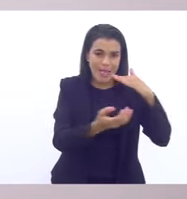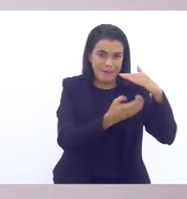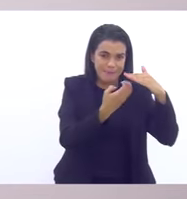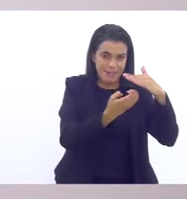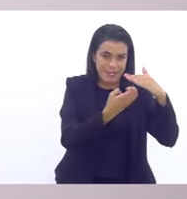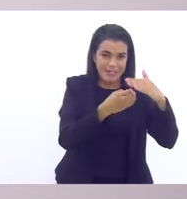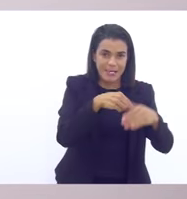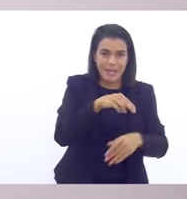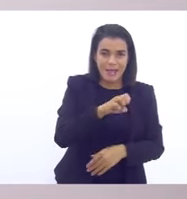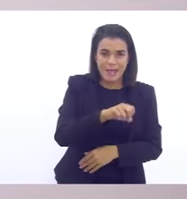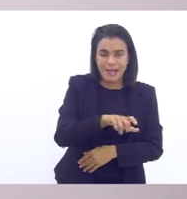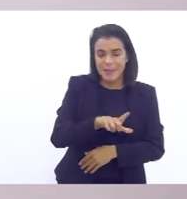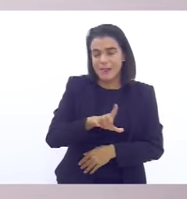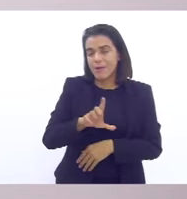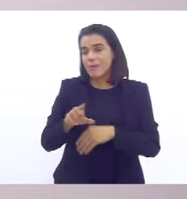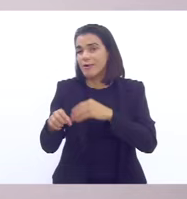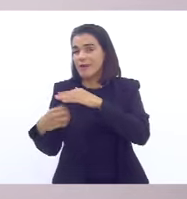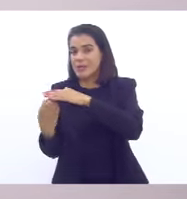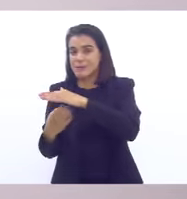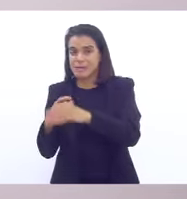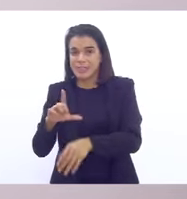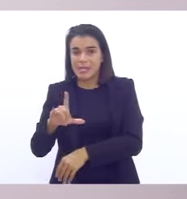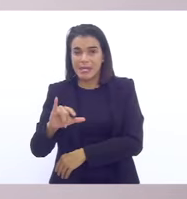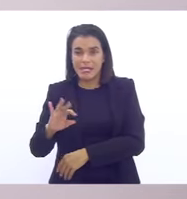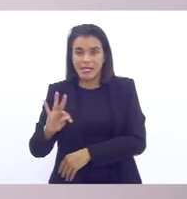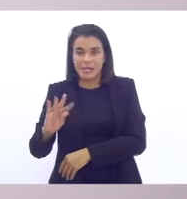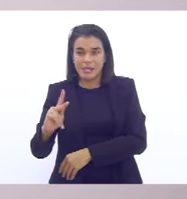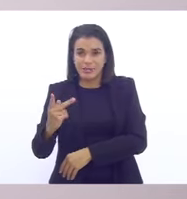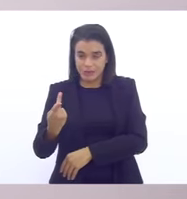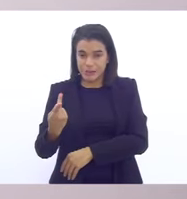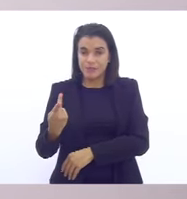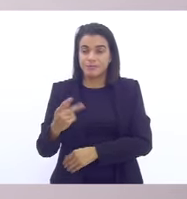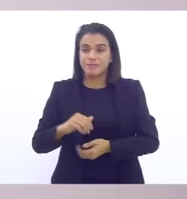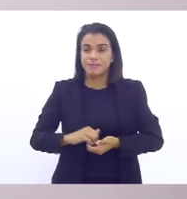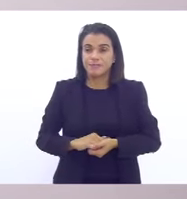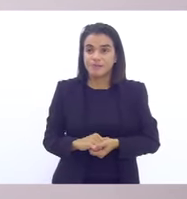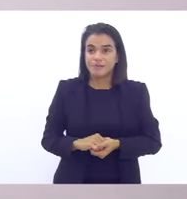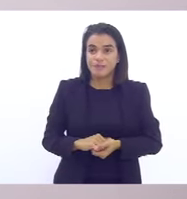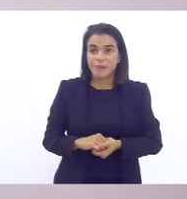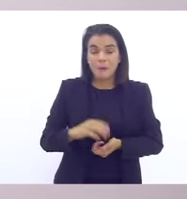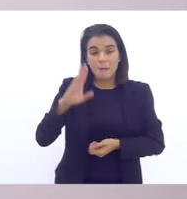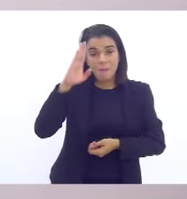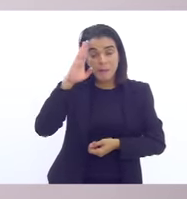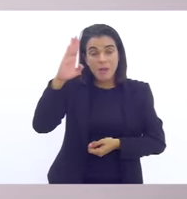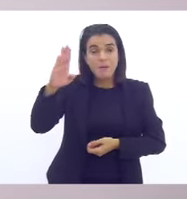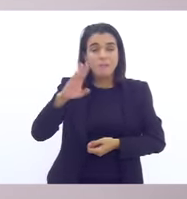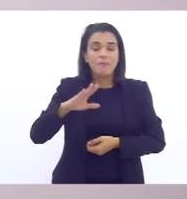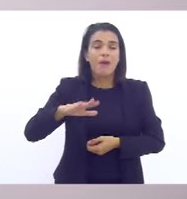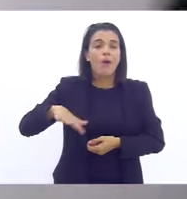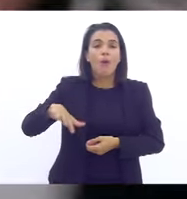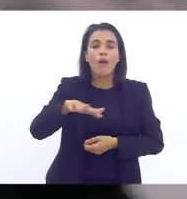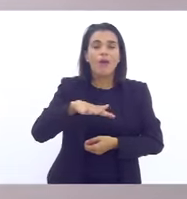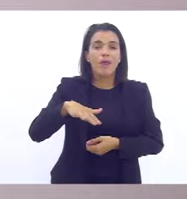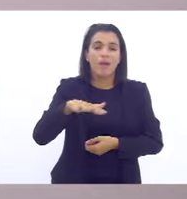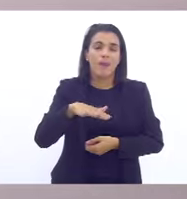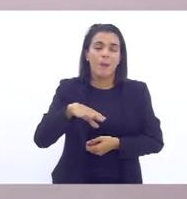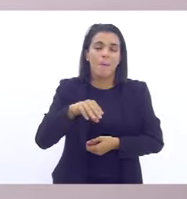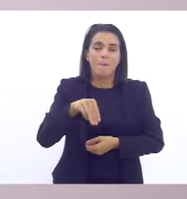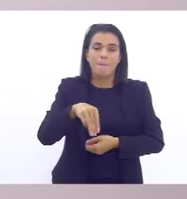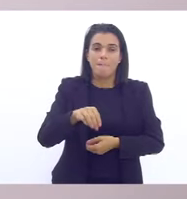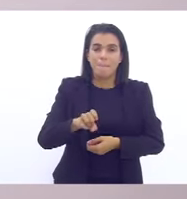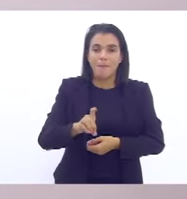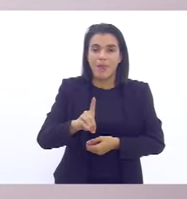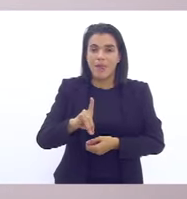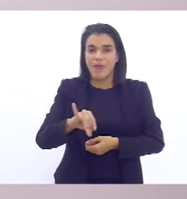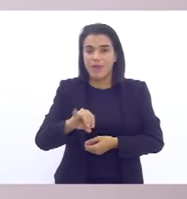e Alight. E quero aqui me referir principalmente ao Médio Paraíba. Dizer que a